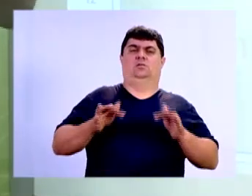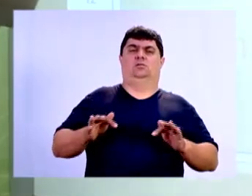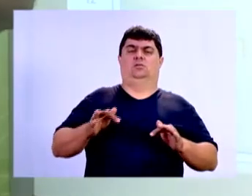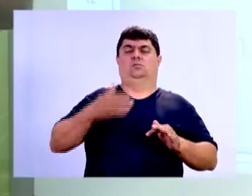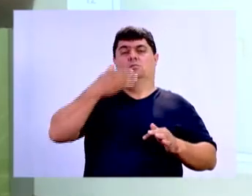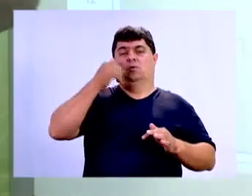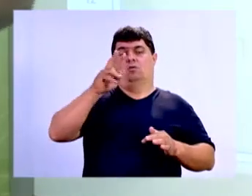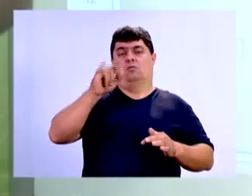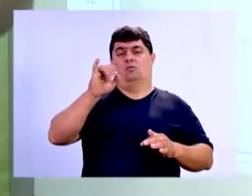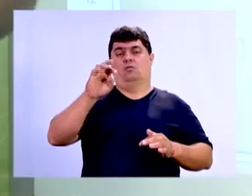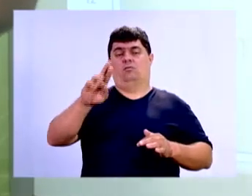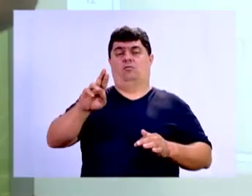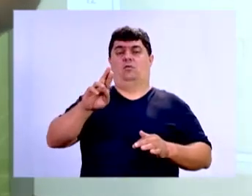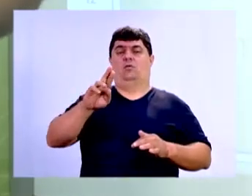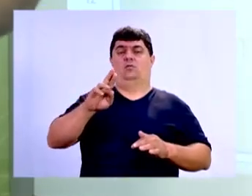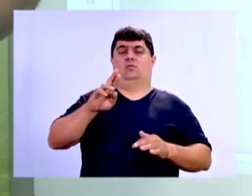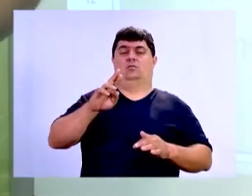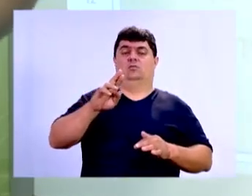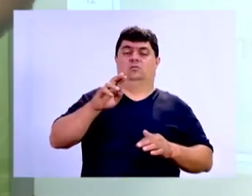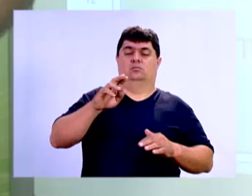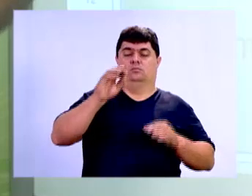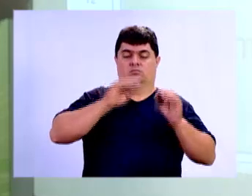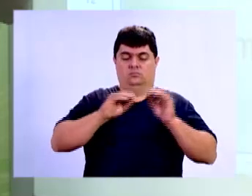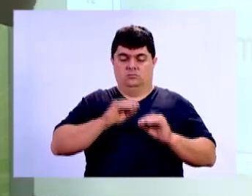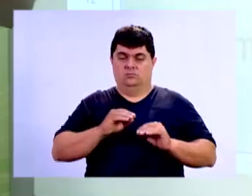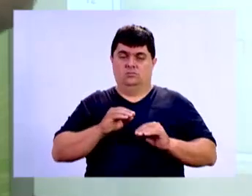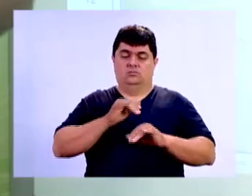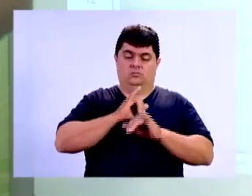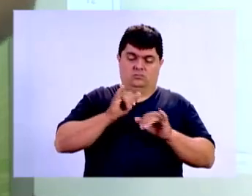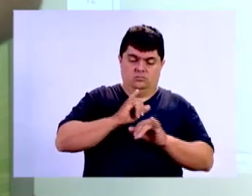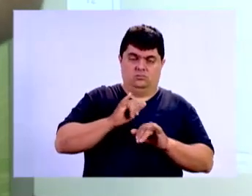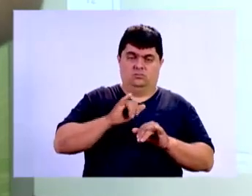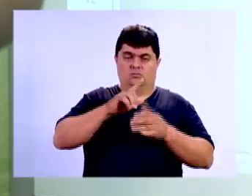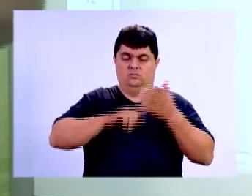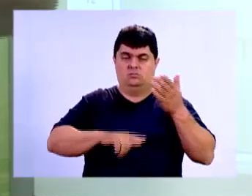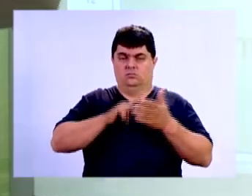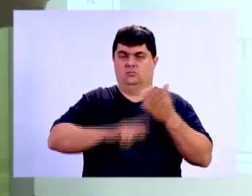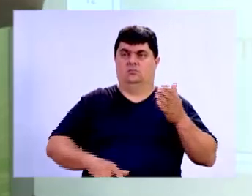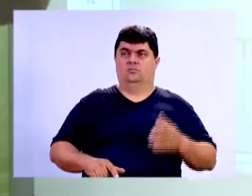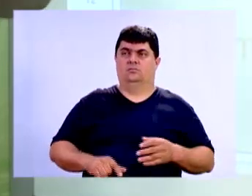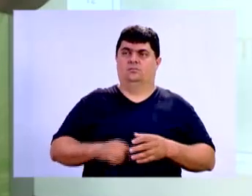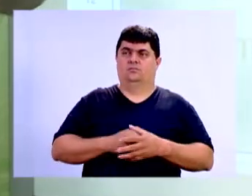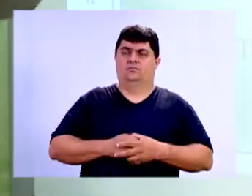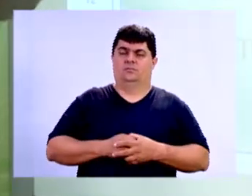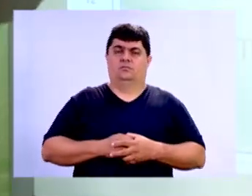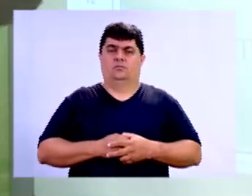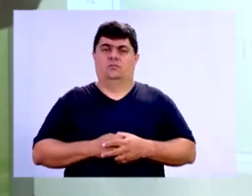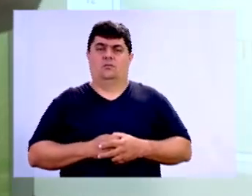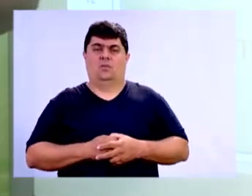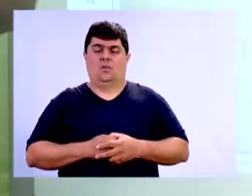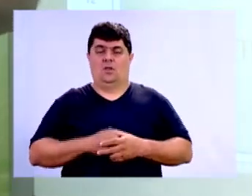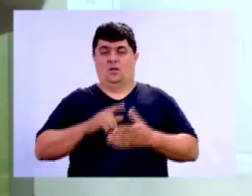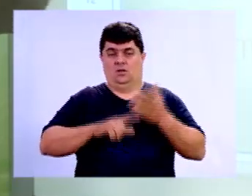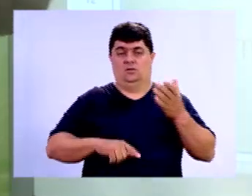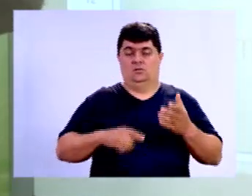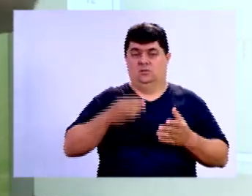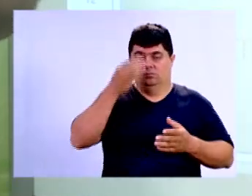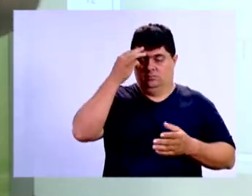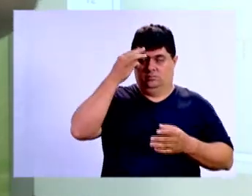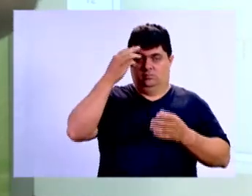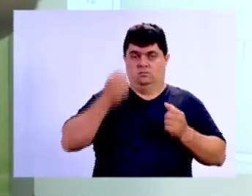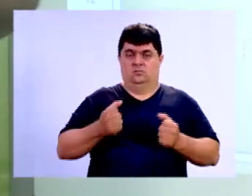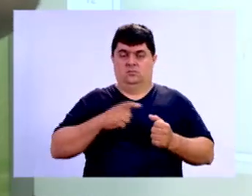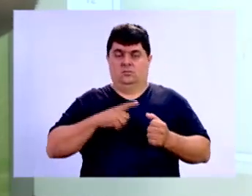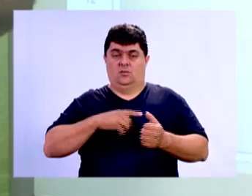levantar um vetor e trabalhar aquele vetor do que você colocar aquelas informações numa lista e trabalhar uma lista. Além de consumir mais memória a lista, e tem alguns